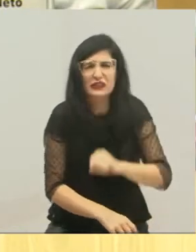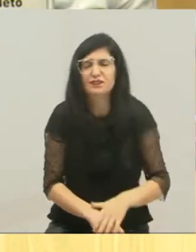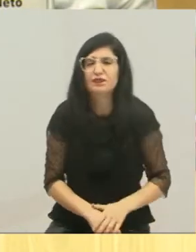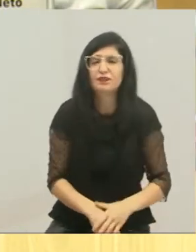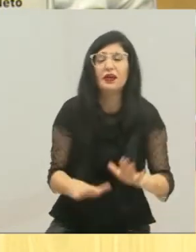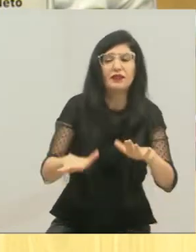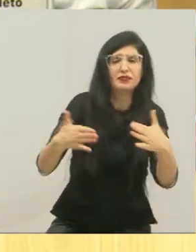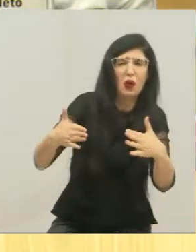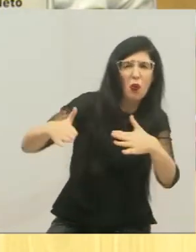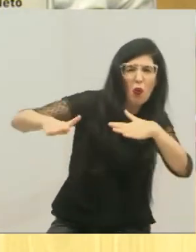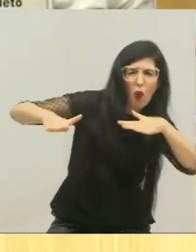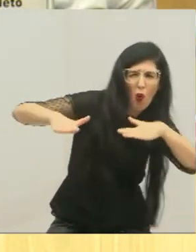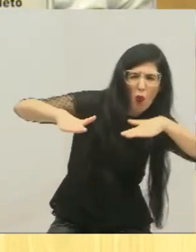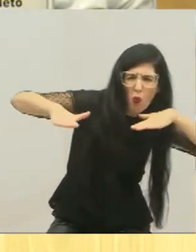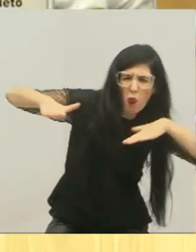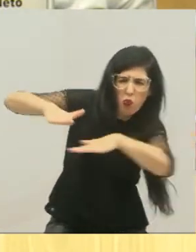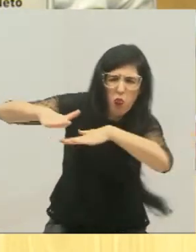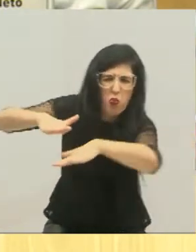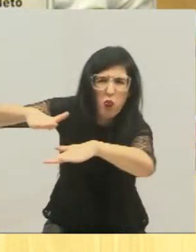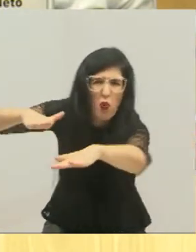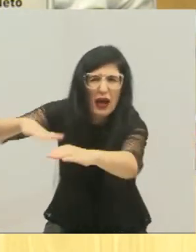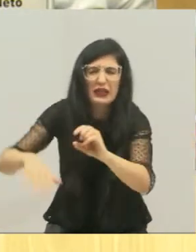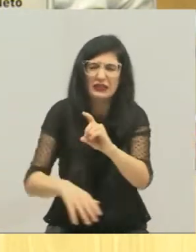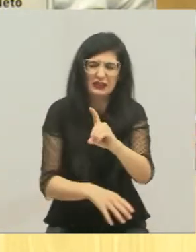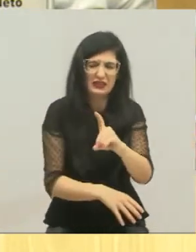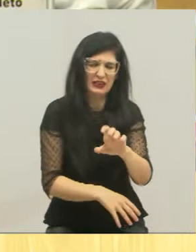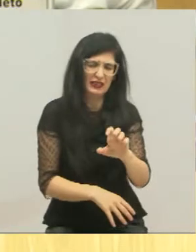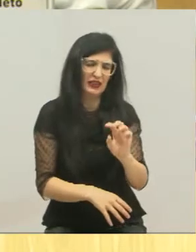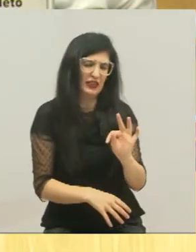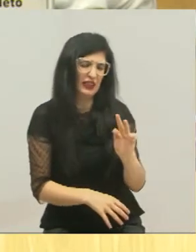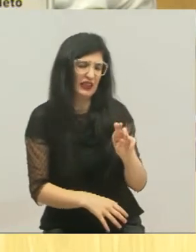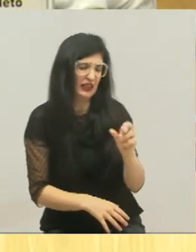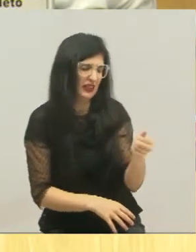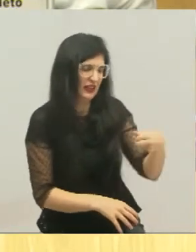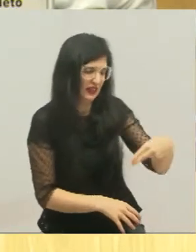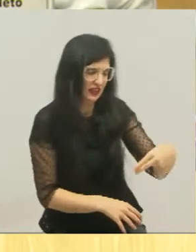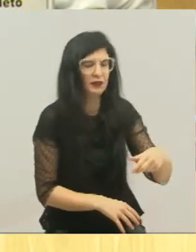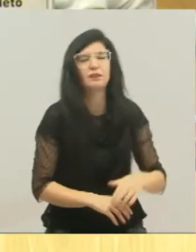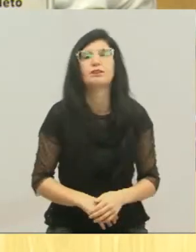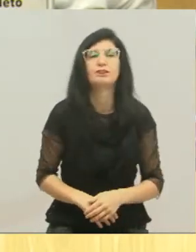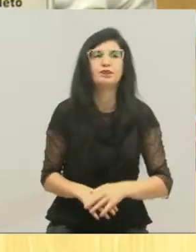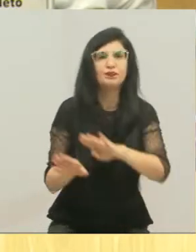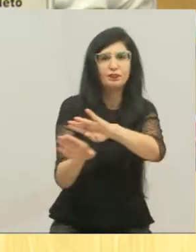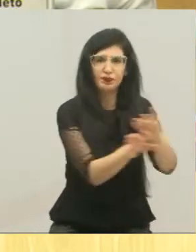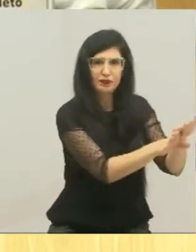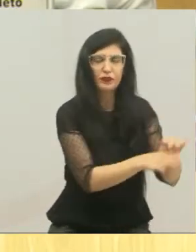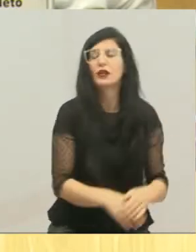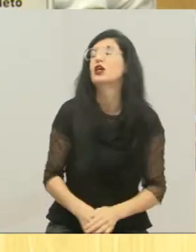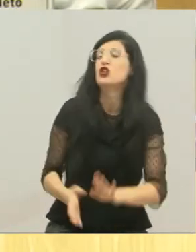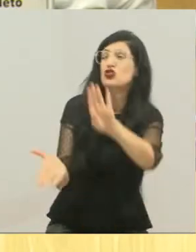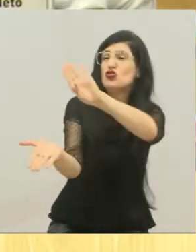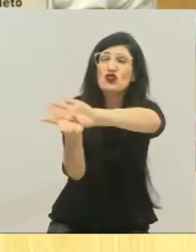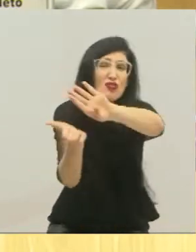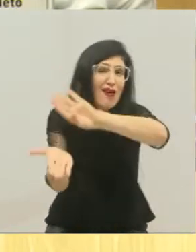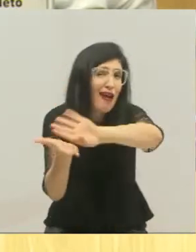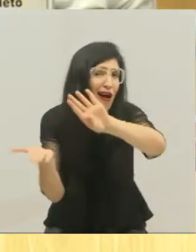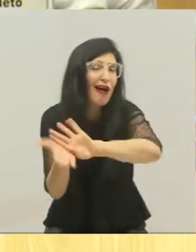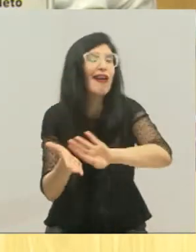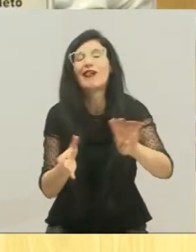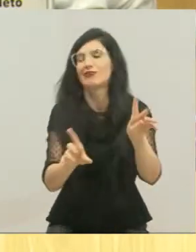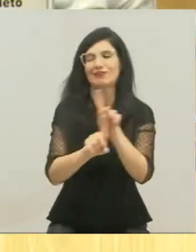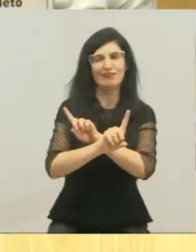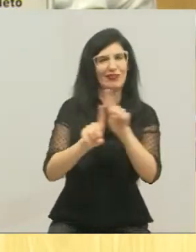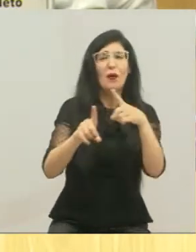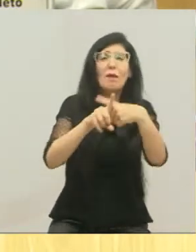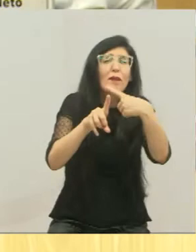conveniadas com o governo estadual não realizam a remoção dos veículos, alegando que ninguém irá custear posteriormente o serviço